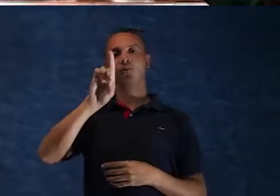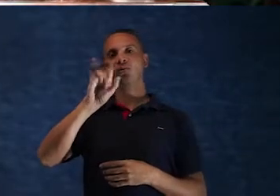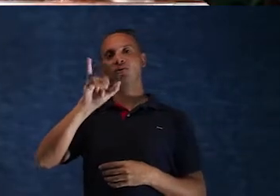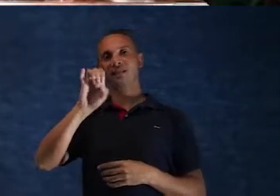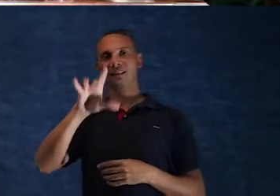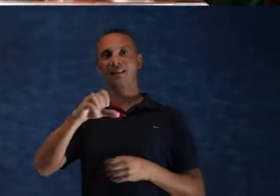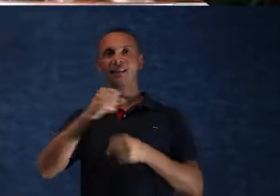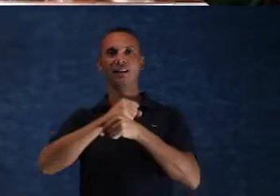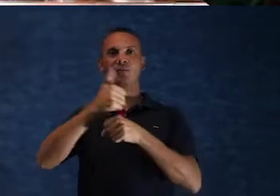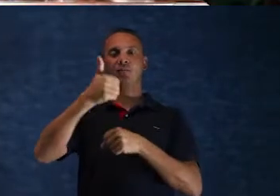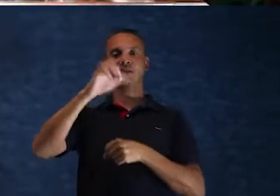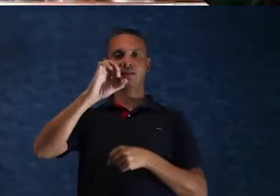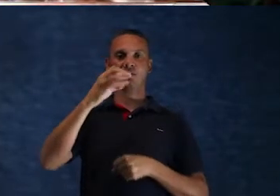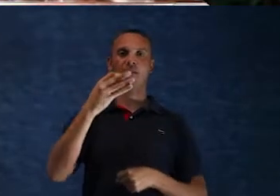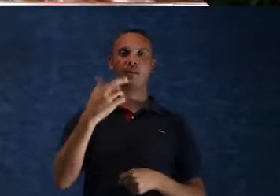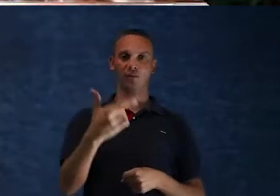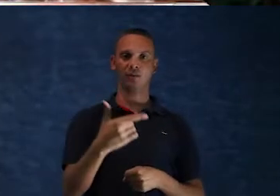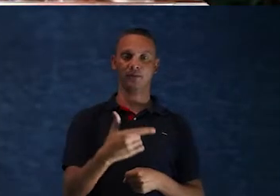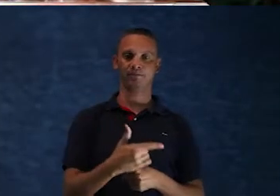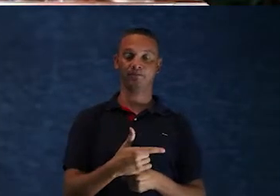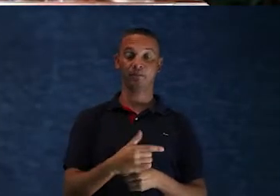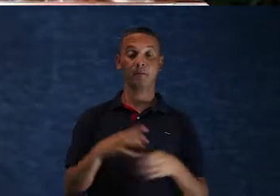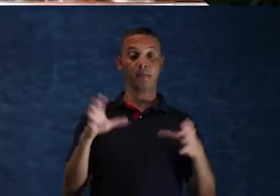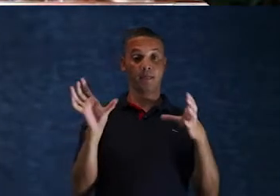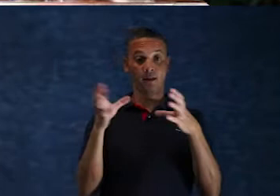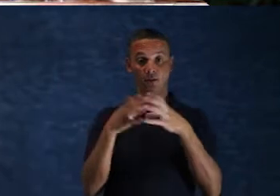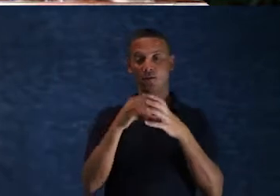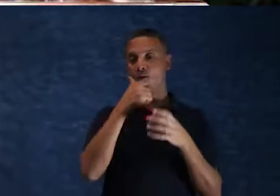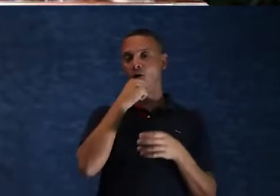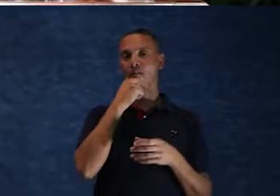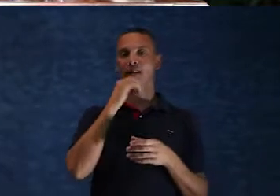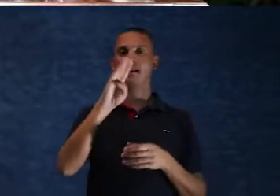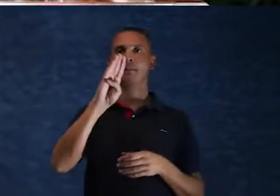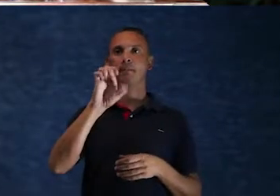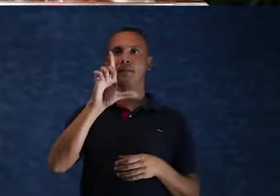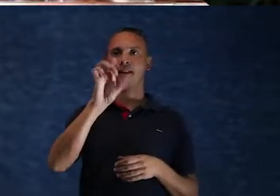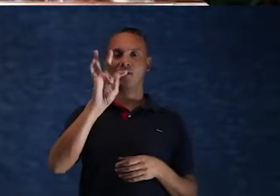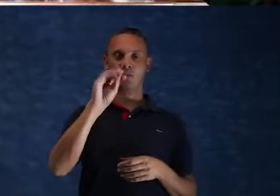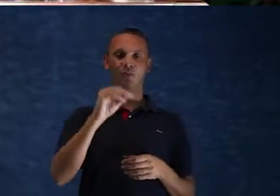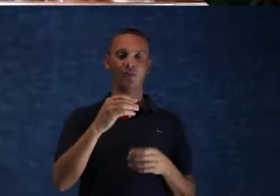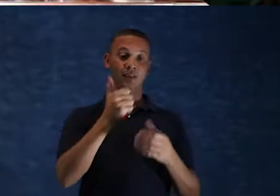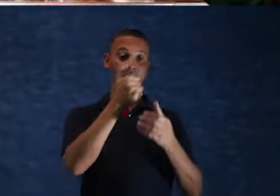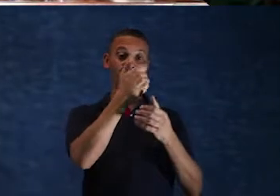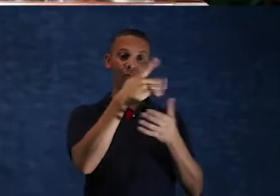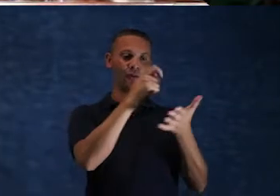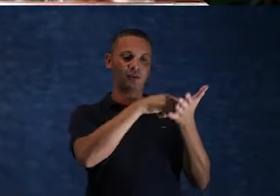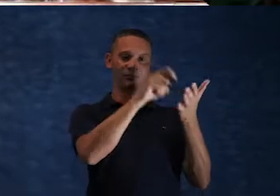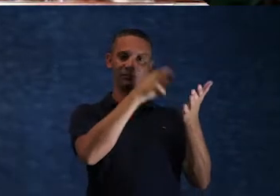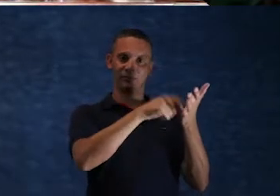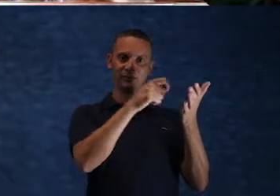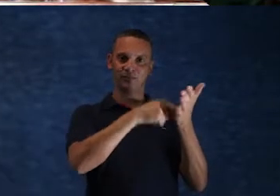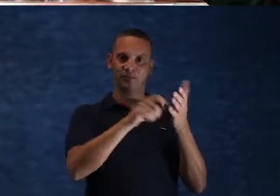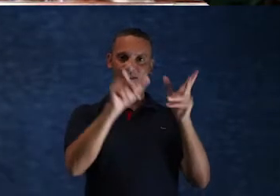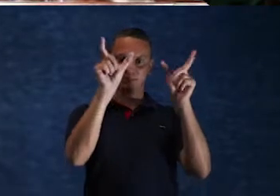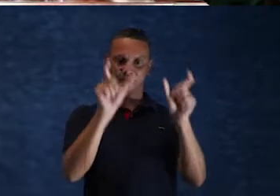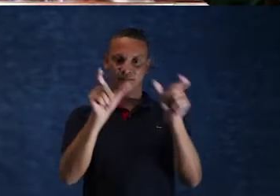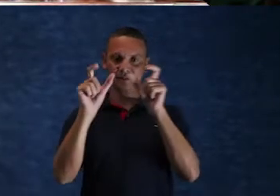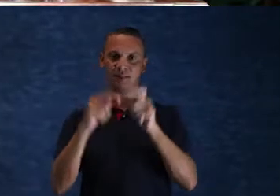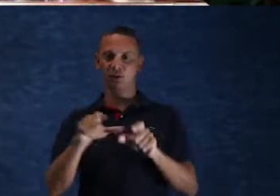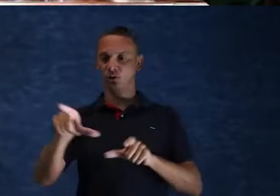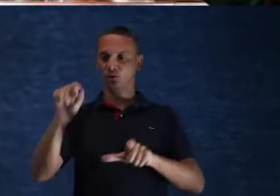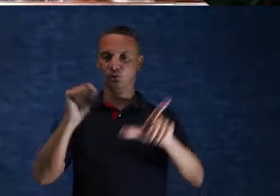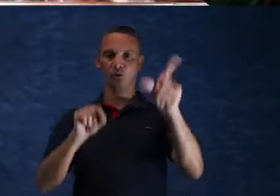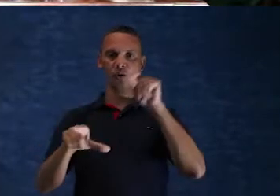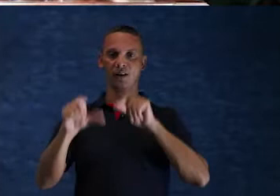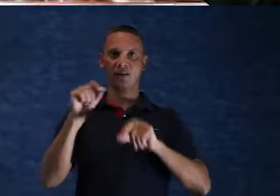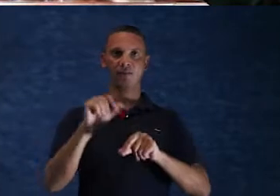1942. Na coletânea de Bellotto, cada um dos 14 escritores que ali comparecem escolheu um bairro ou uma área do